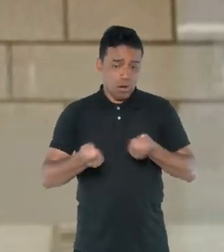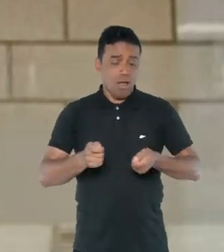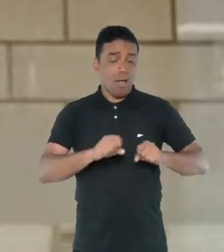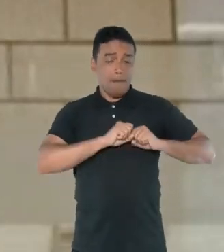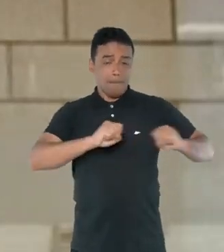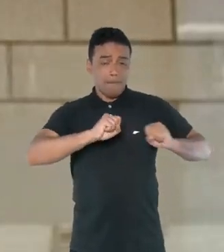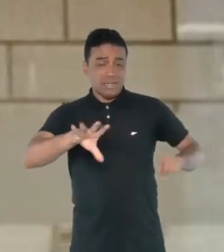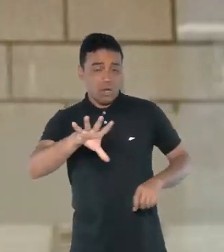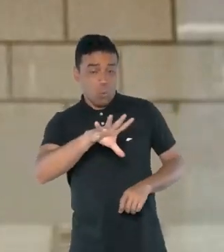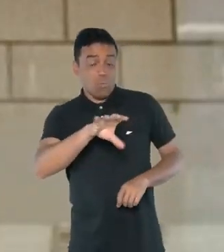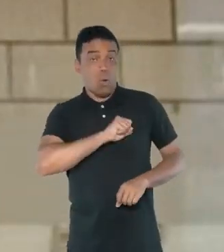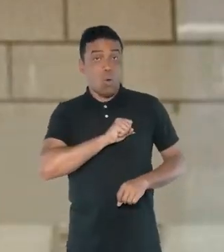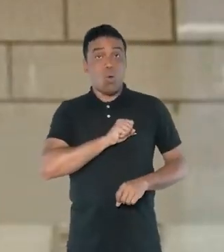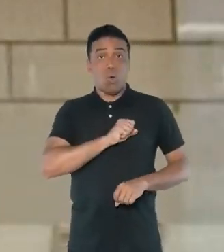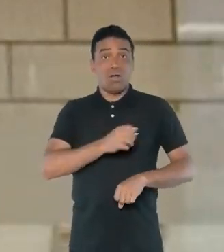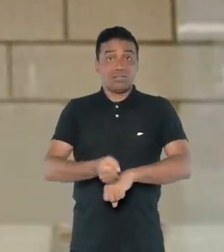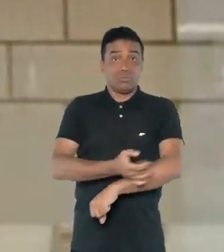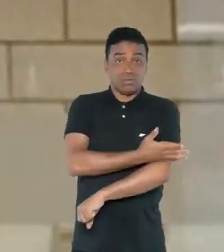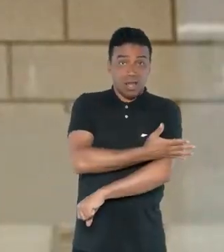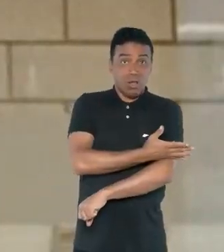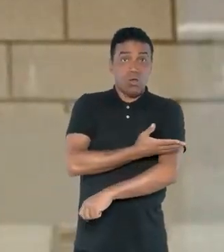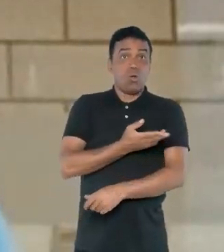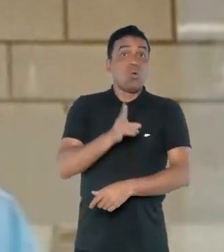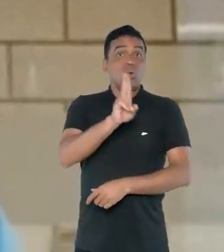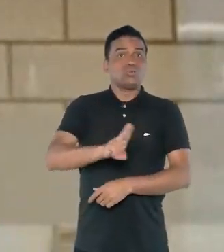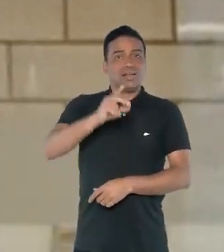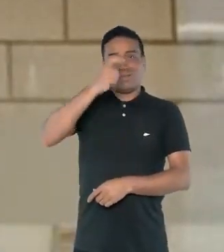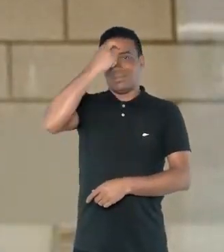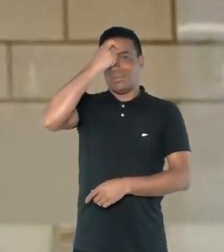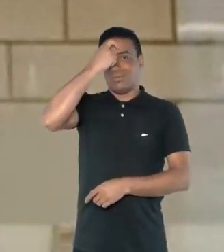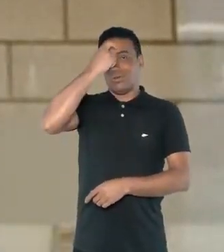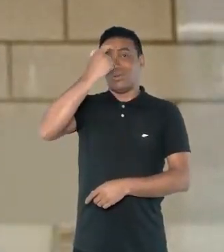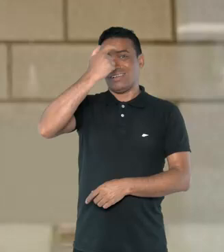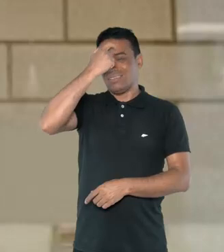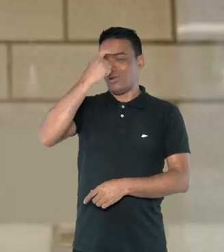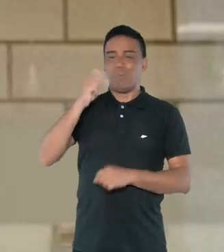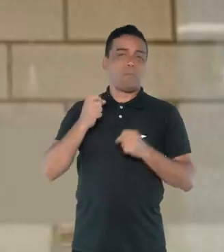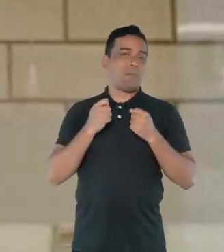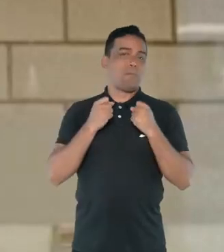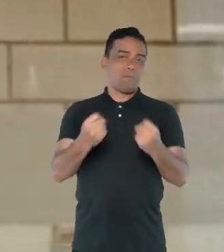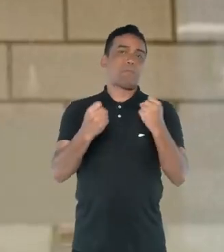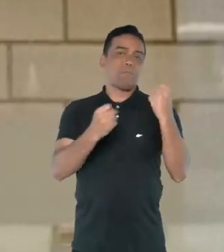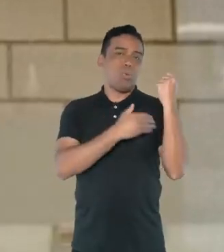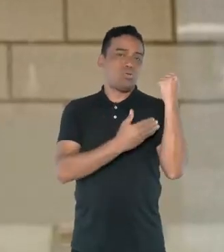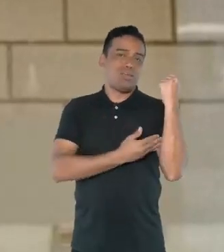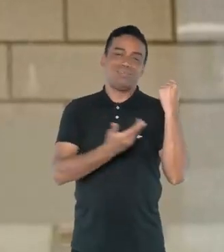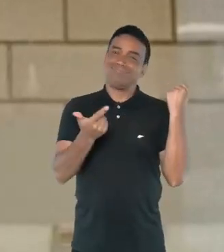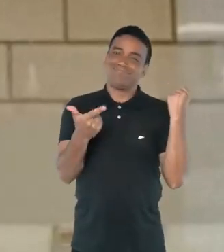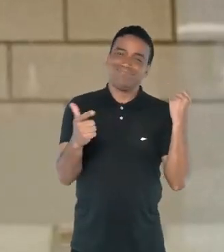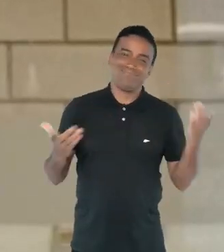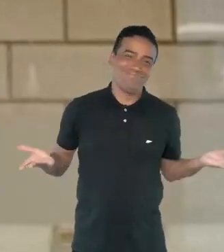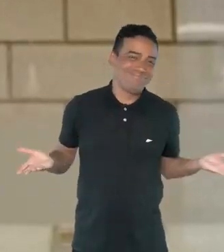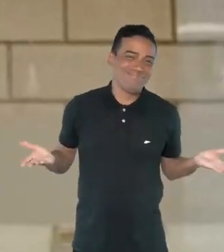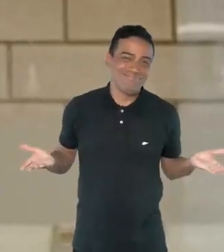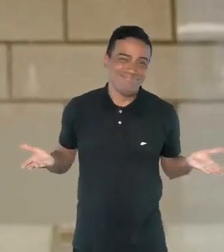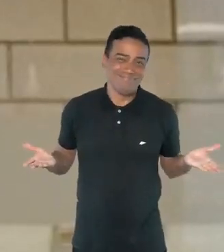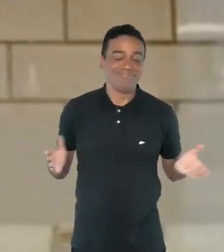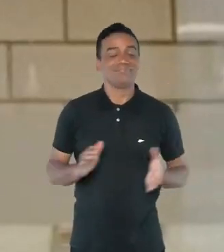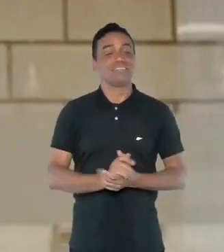paixões usando a razão? Então, se o Hume diz, a razão não tem esse poder, né, que pode, então,